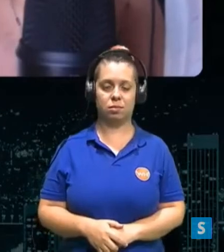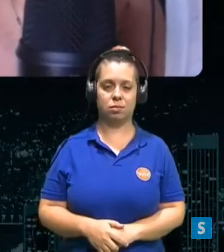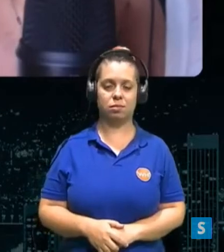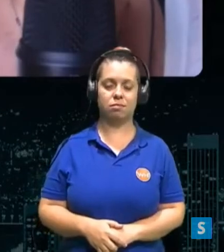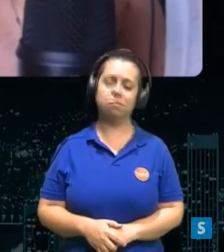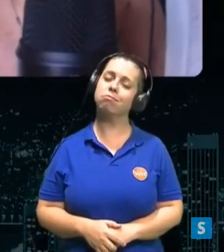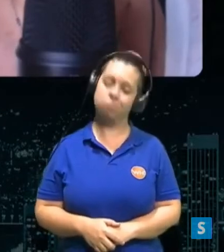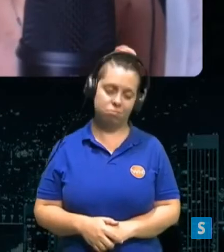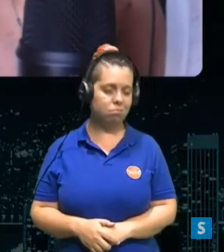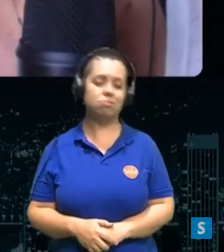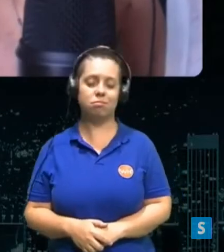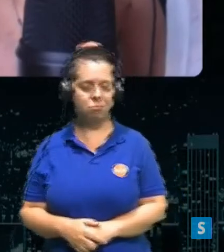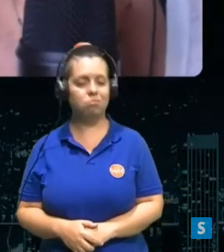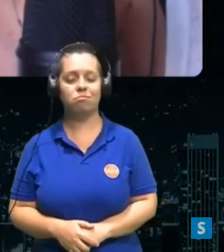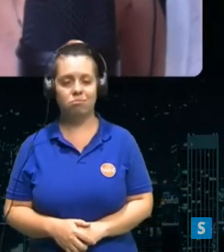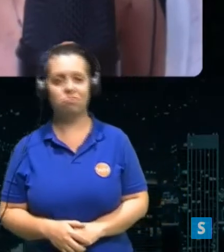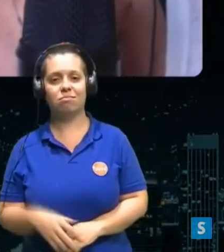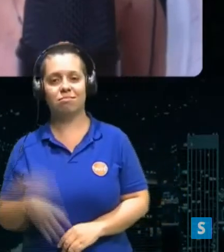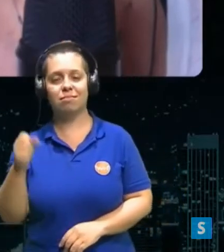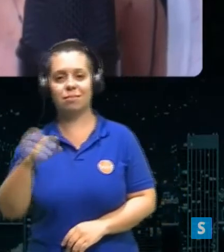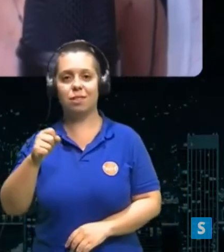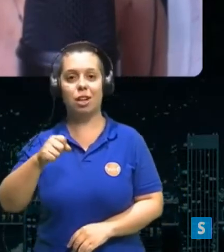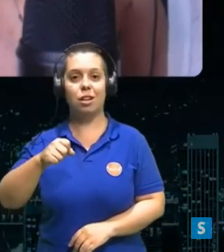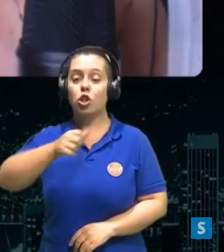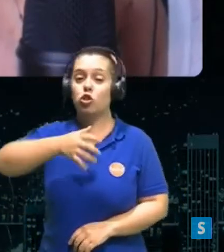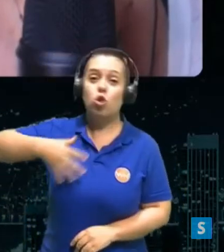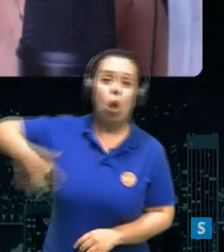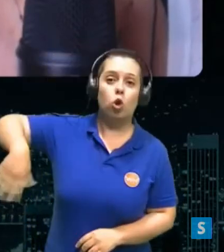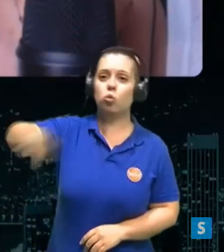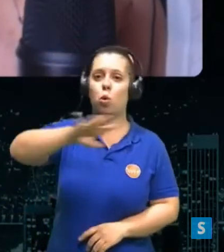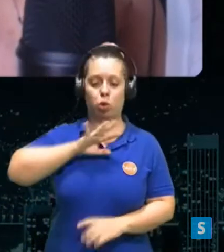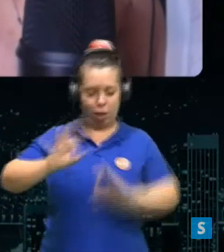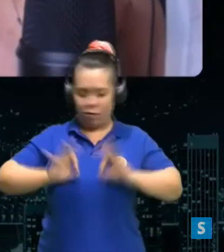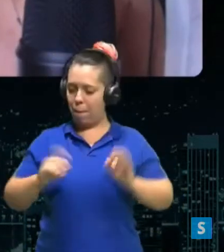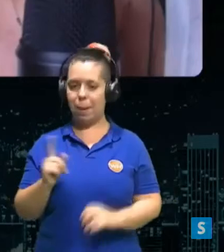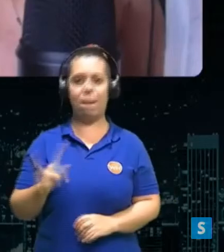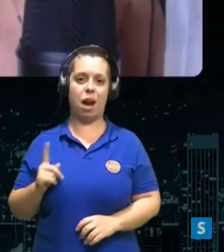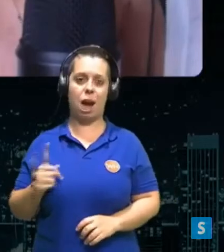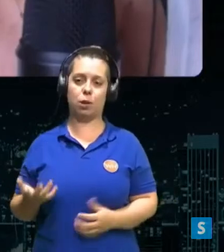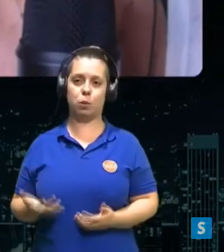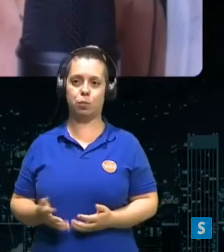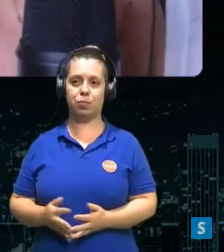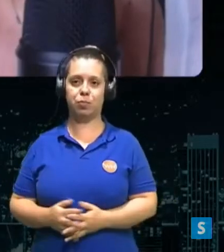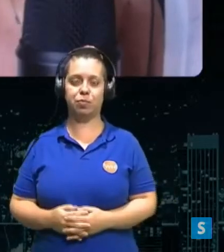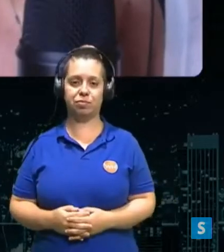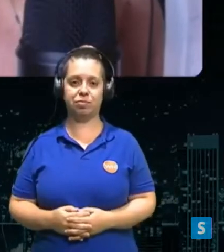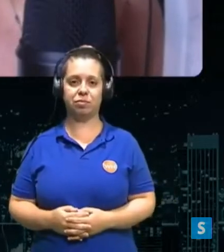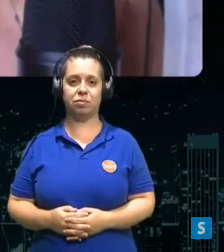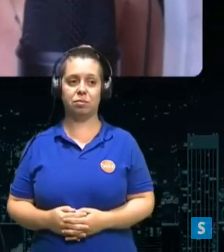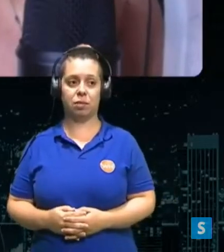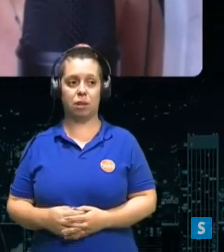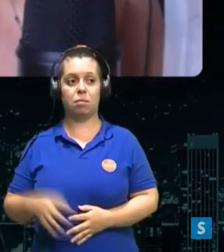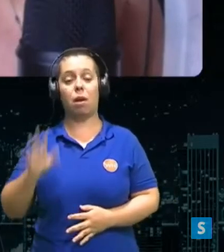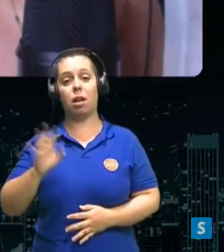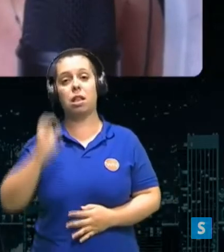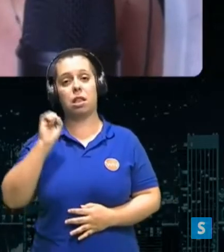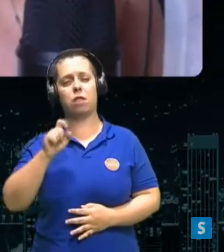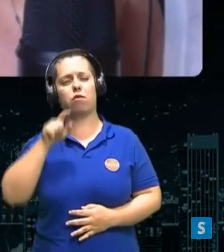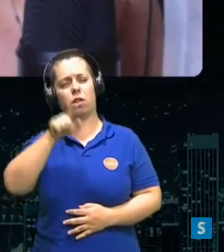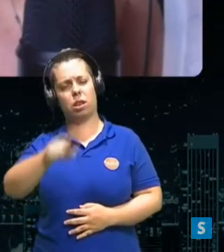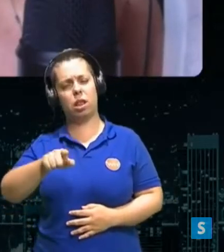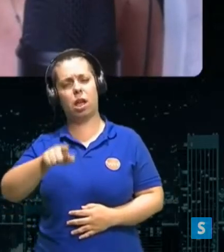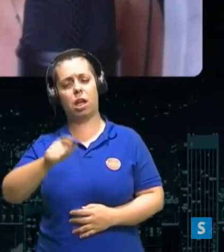já pegou o mundo todo né com a guarda baixa né no contrapé mas se você já tava explorando